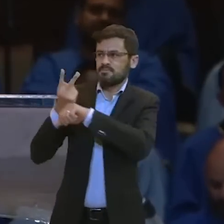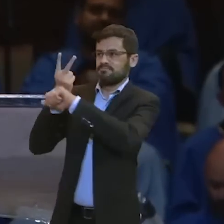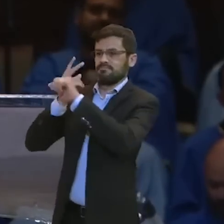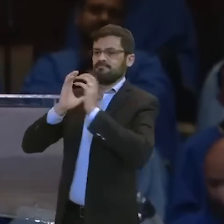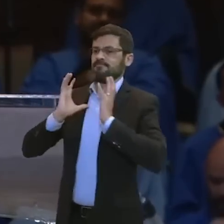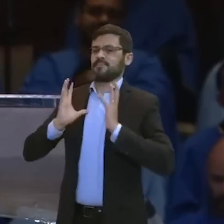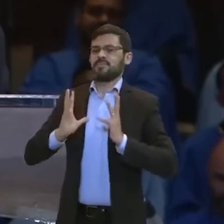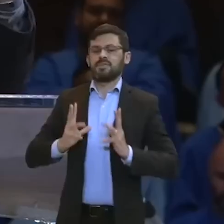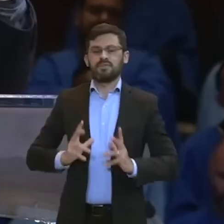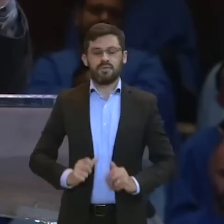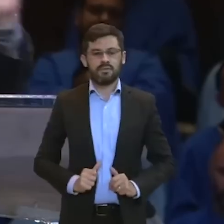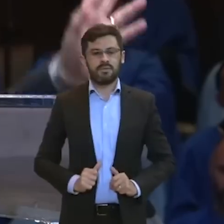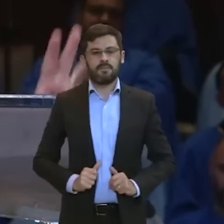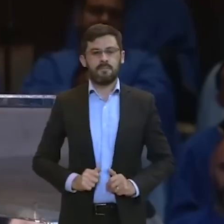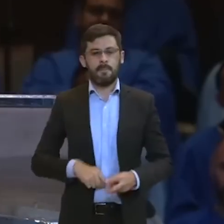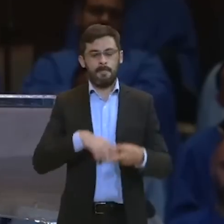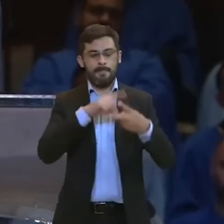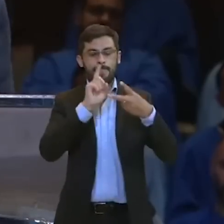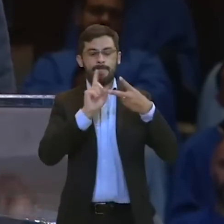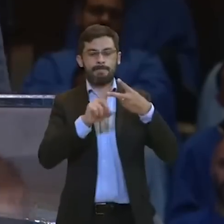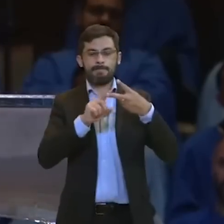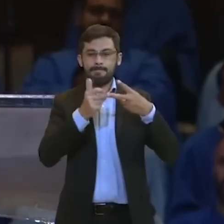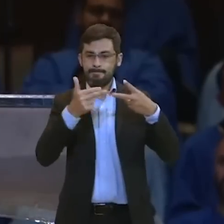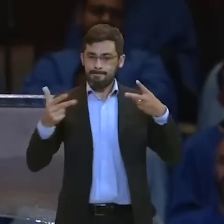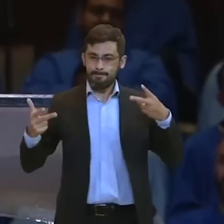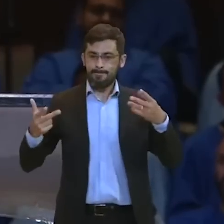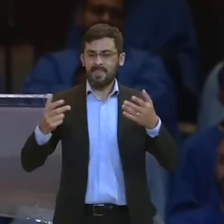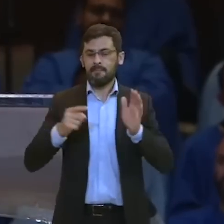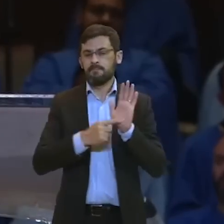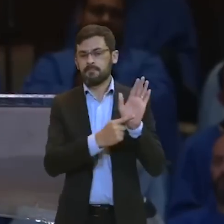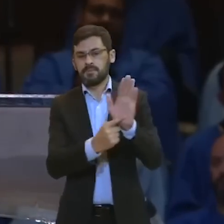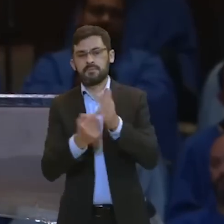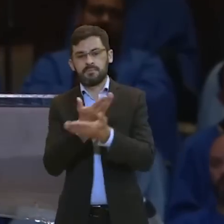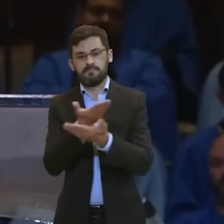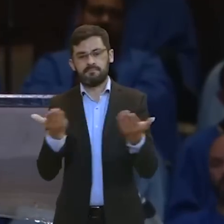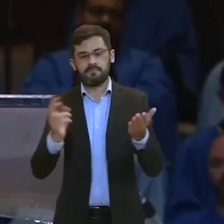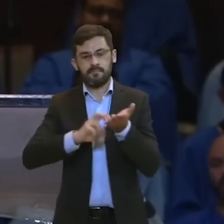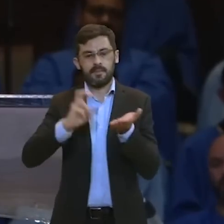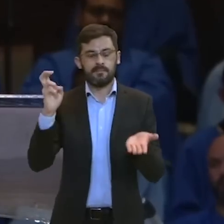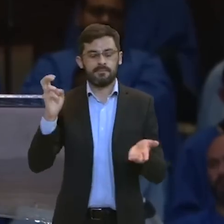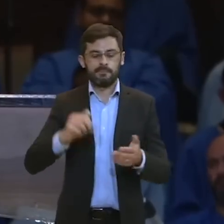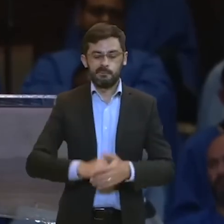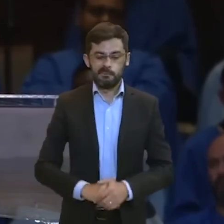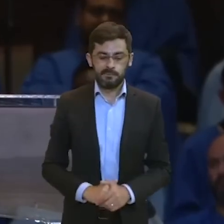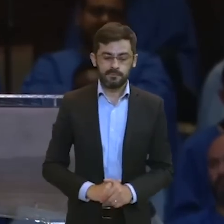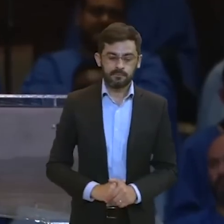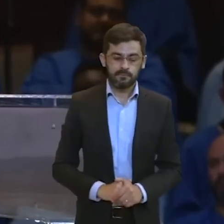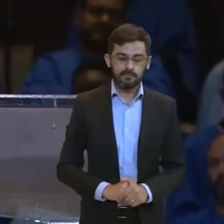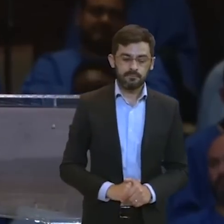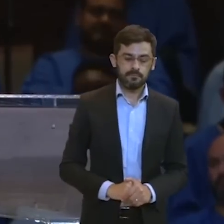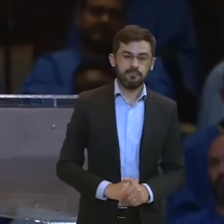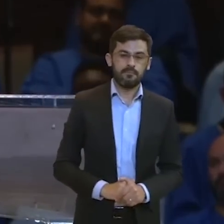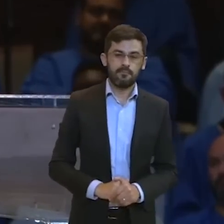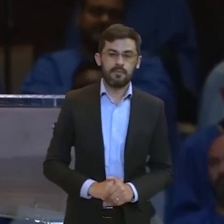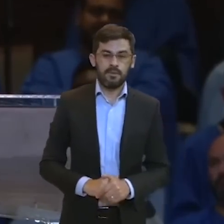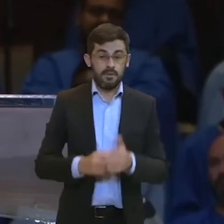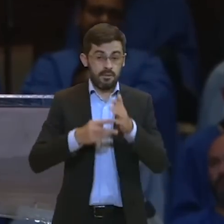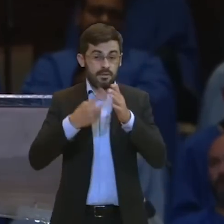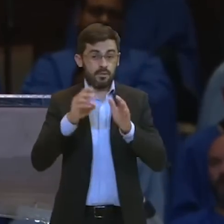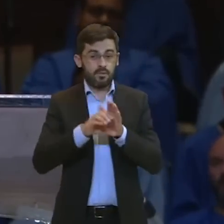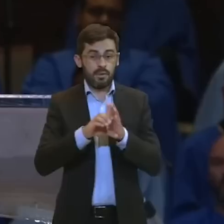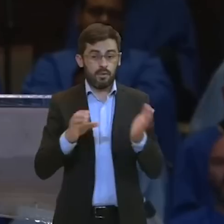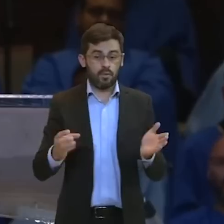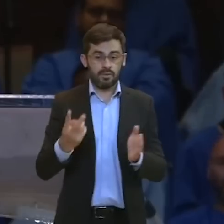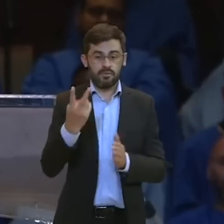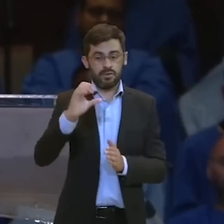santificação. Segunda coisa e última que eu quero deixar com vocês nessa manhã. 2 Crônicas